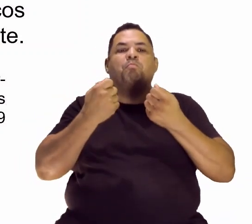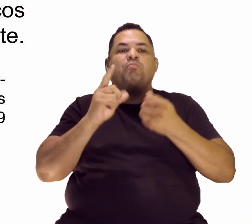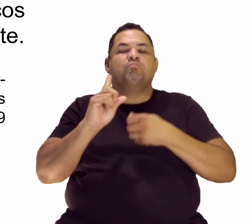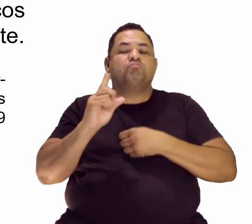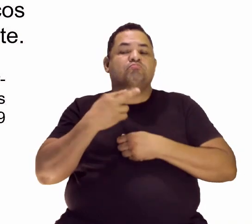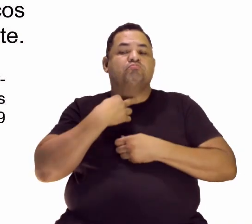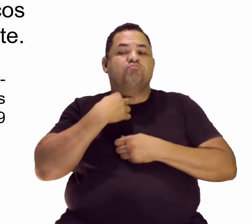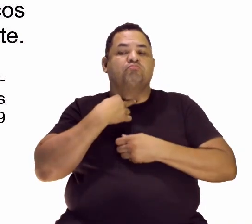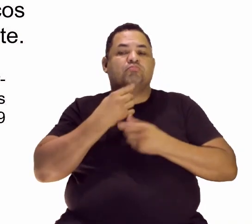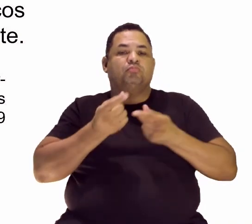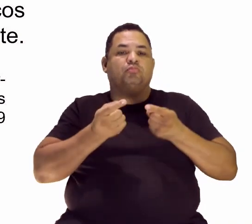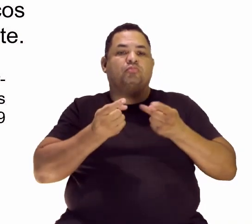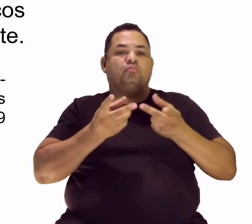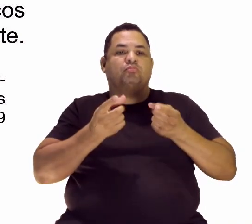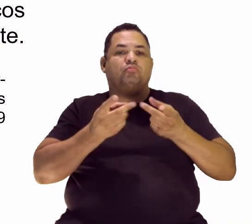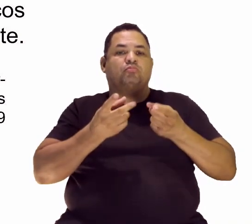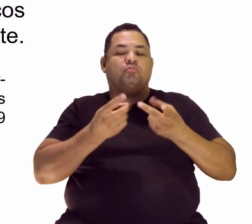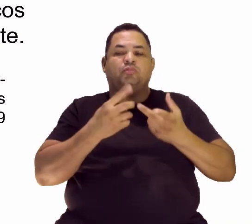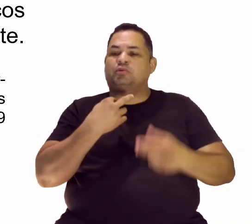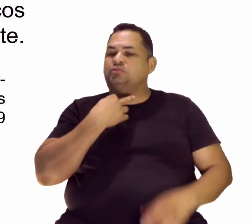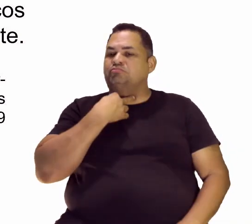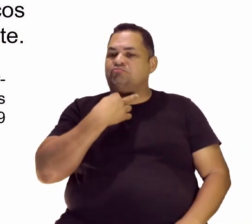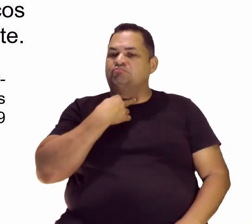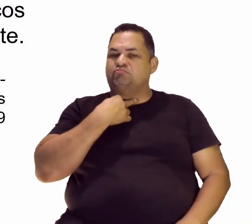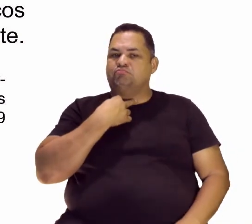que não podem ser vendidos.